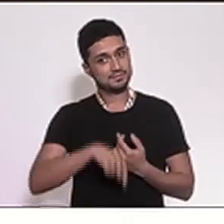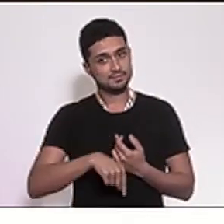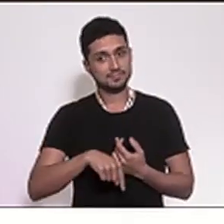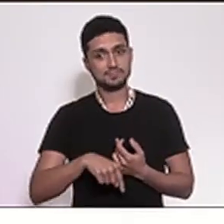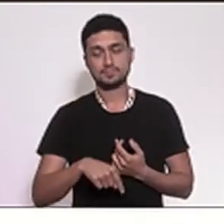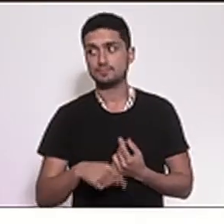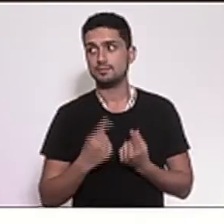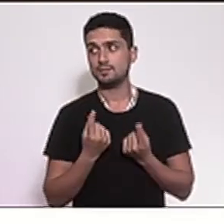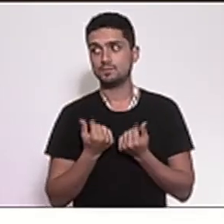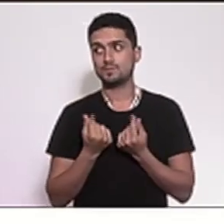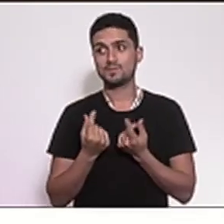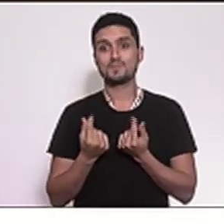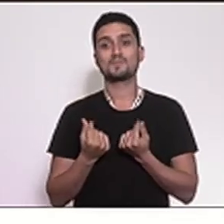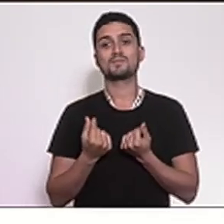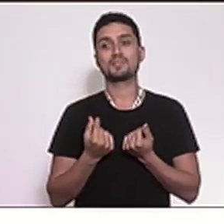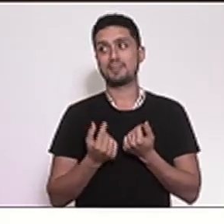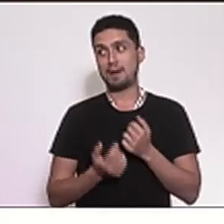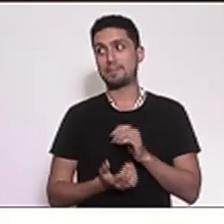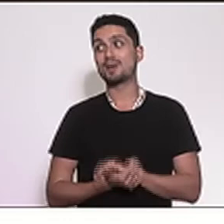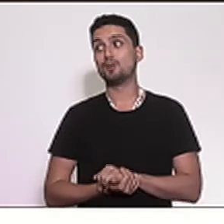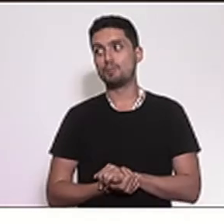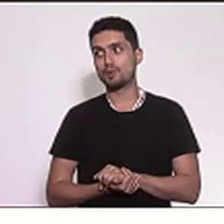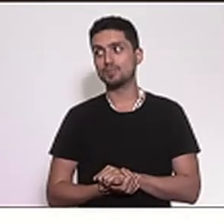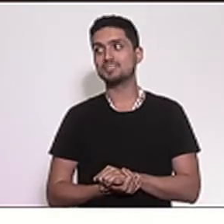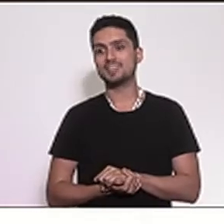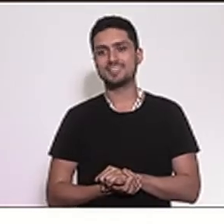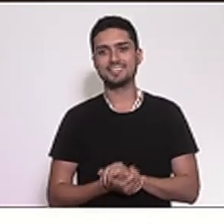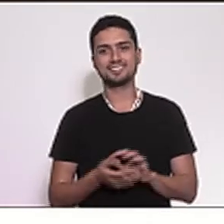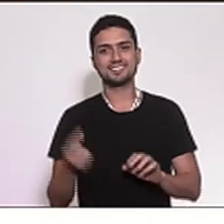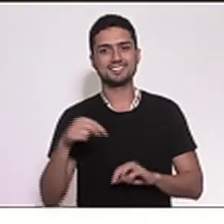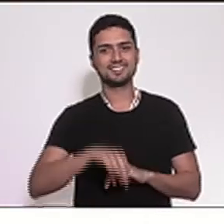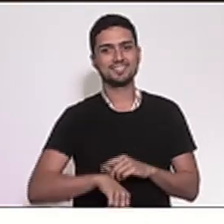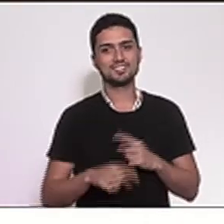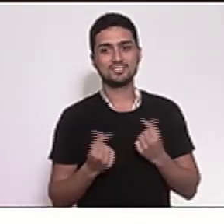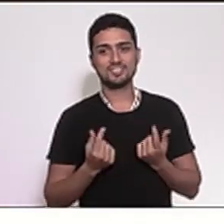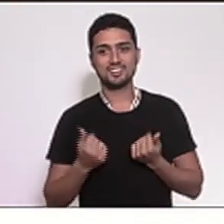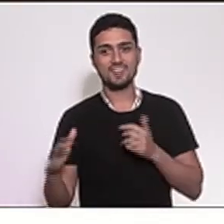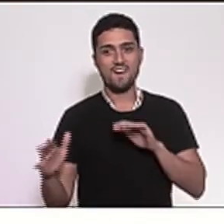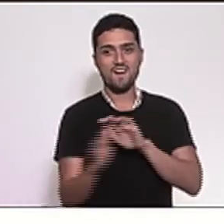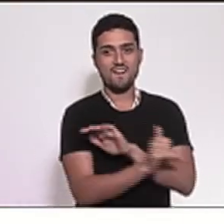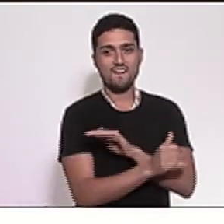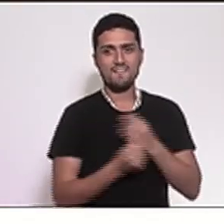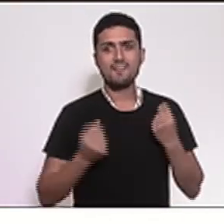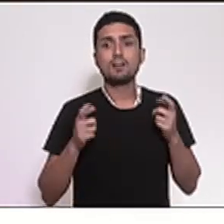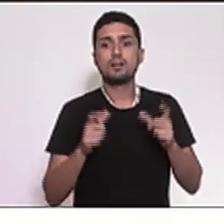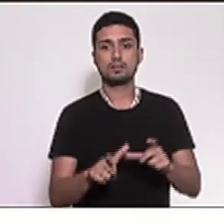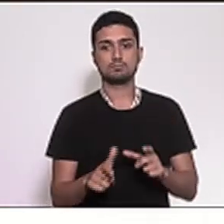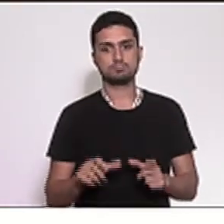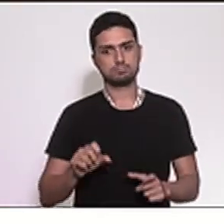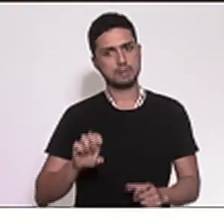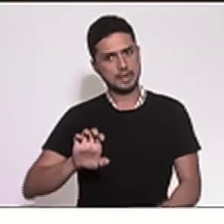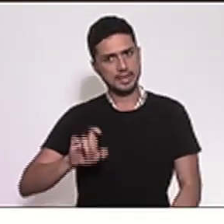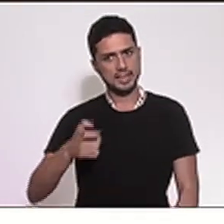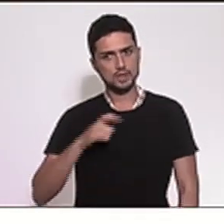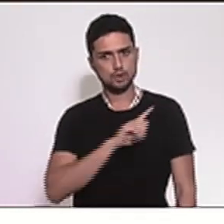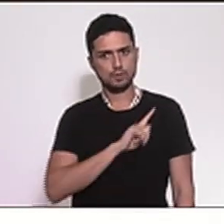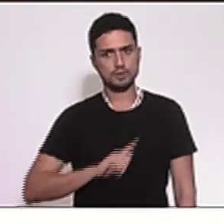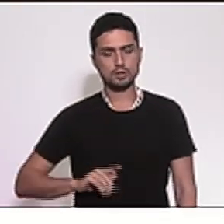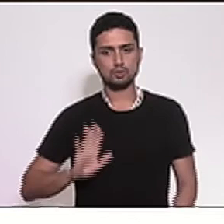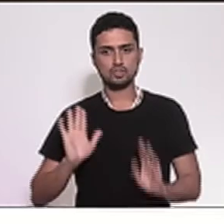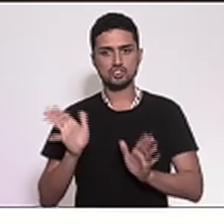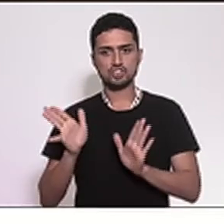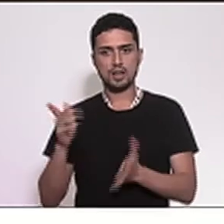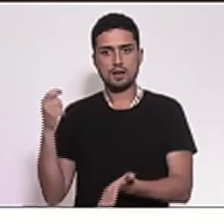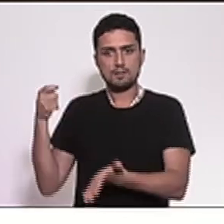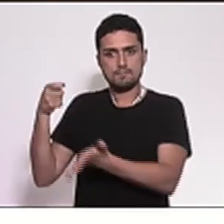Rio de Janeiro continue se dando através desse contrato lesivo. Aliás, o ex-governador Sérgio Cabral já foi multado em